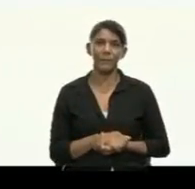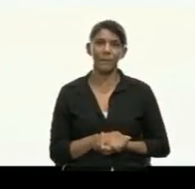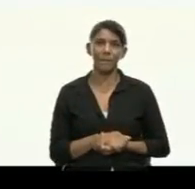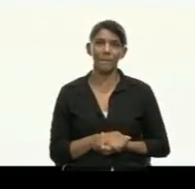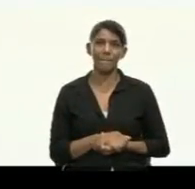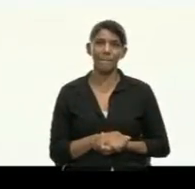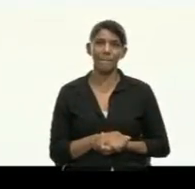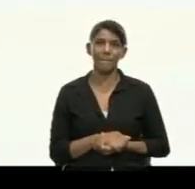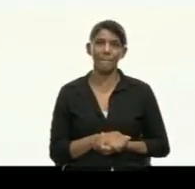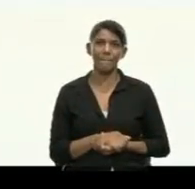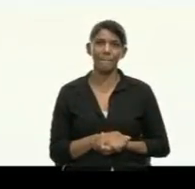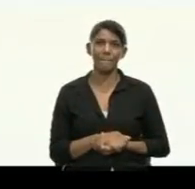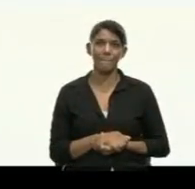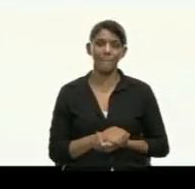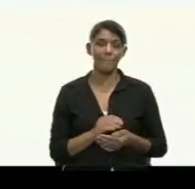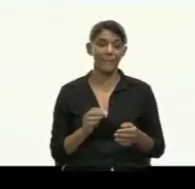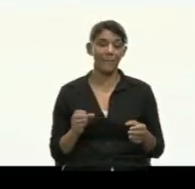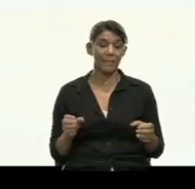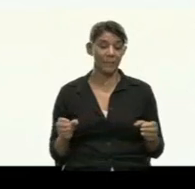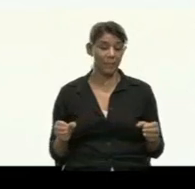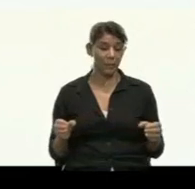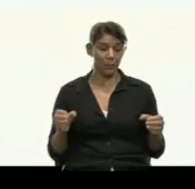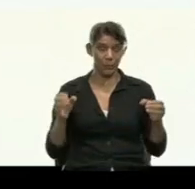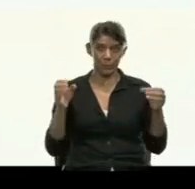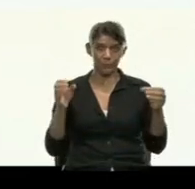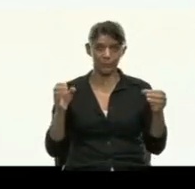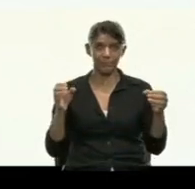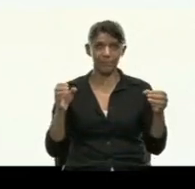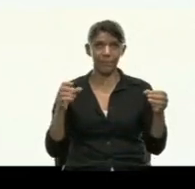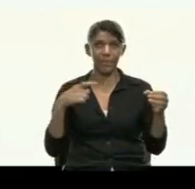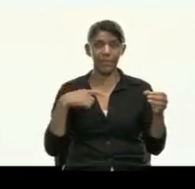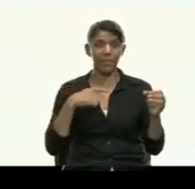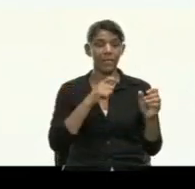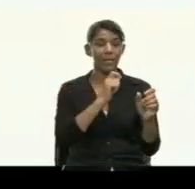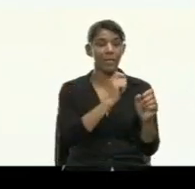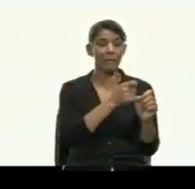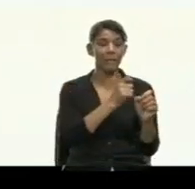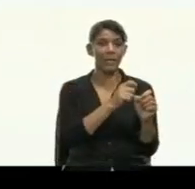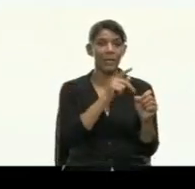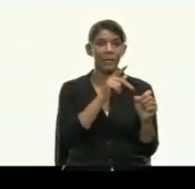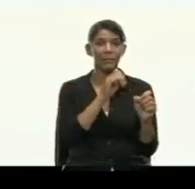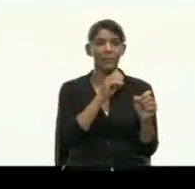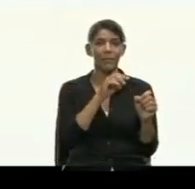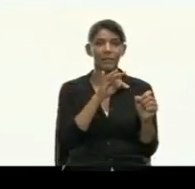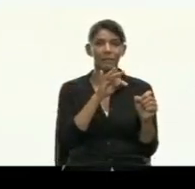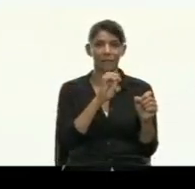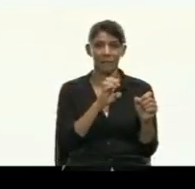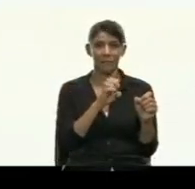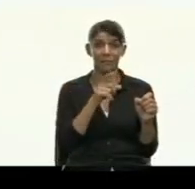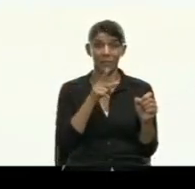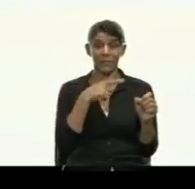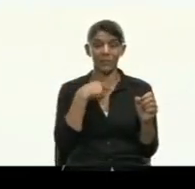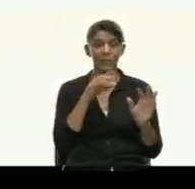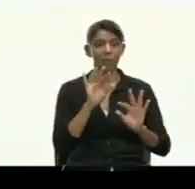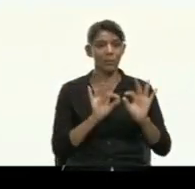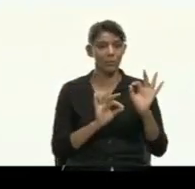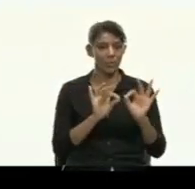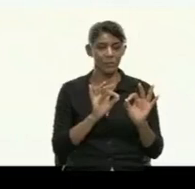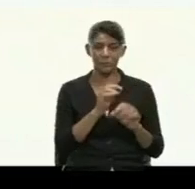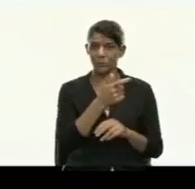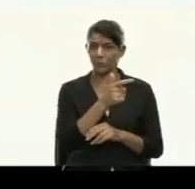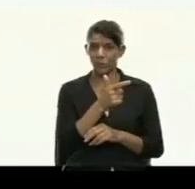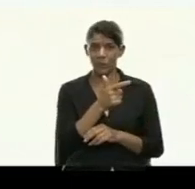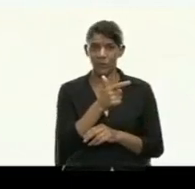Tá? Então, aqui desce o prumo de centro e prega o piquete. No nosso caso, no nosso projeto, não vai